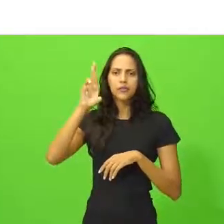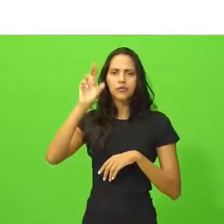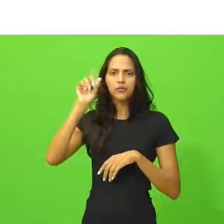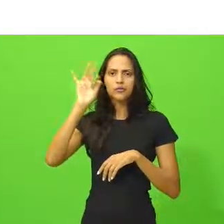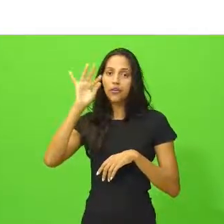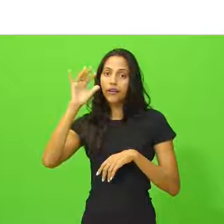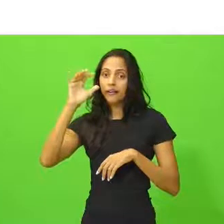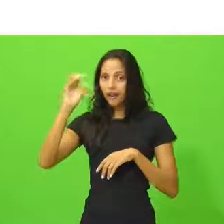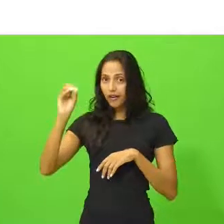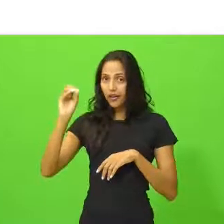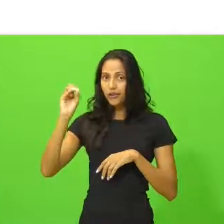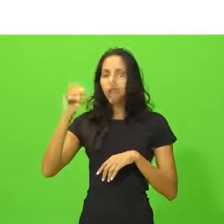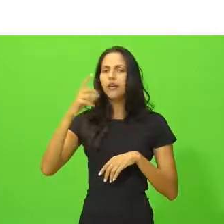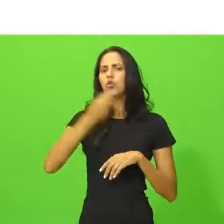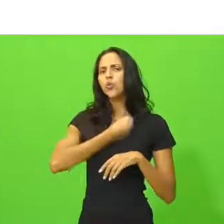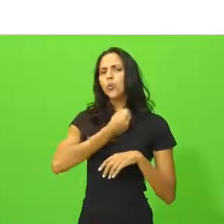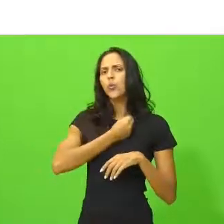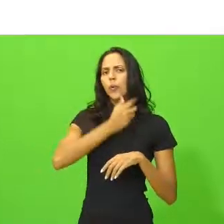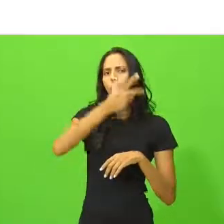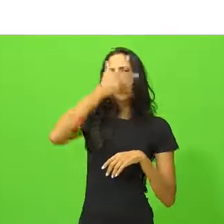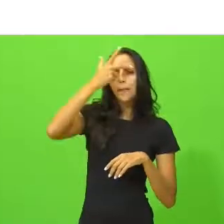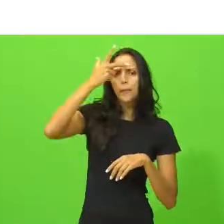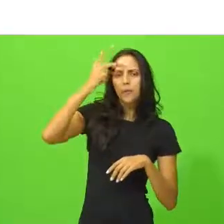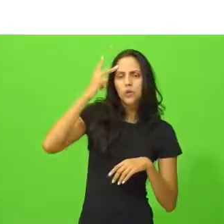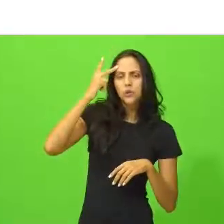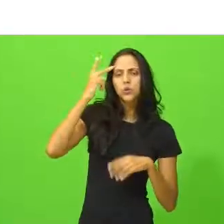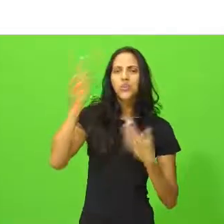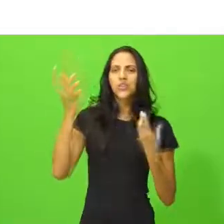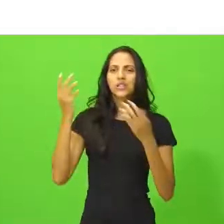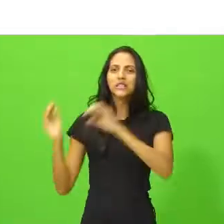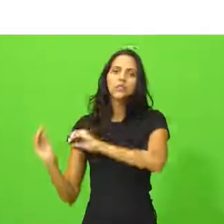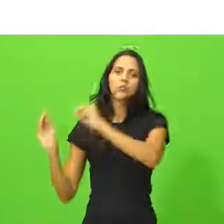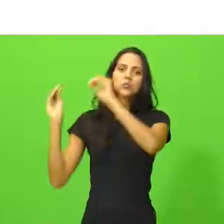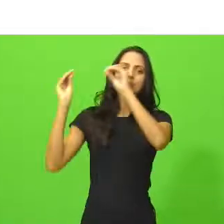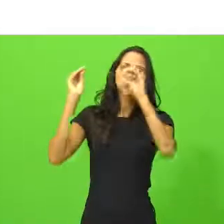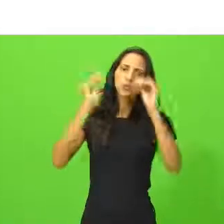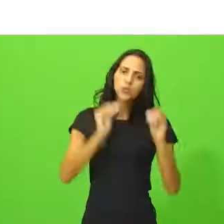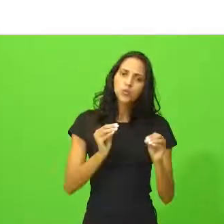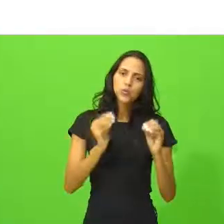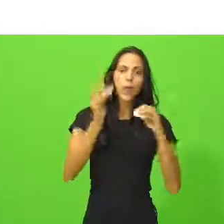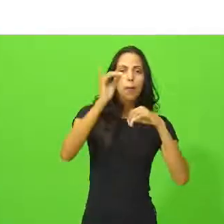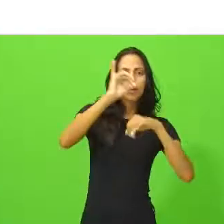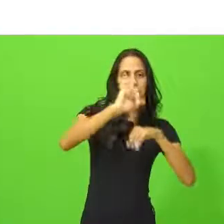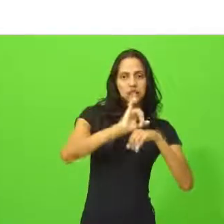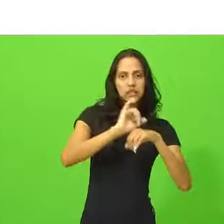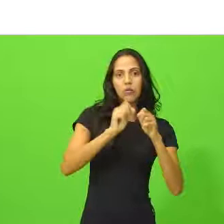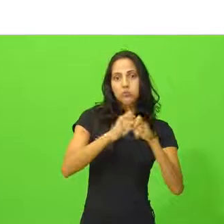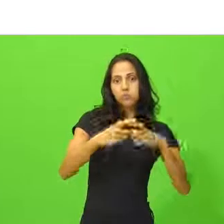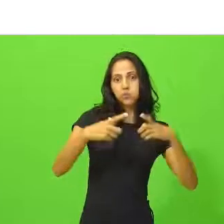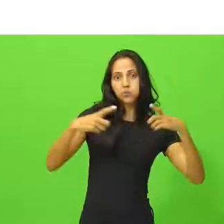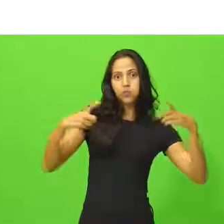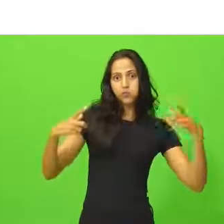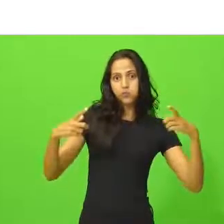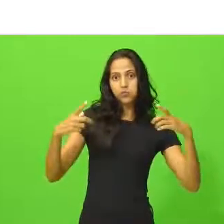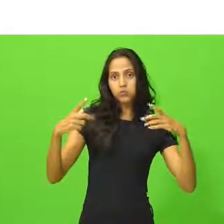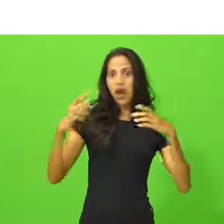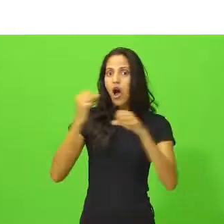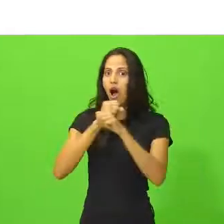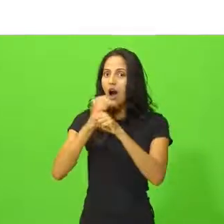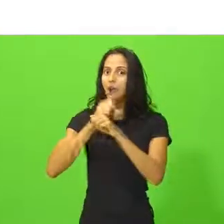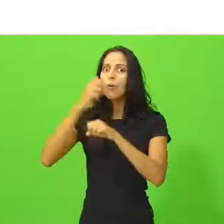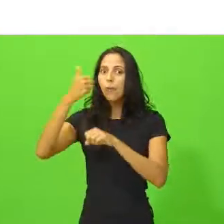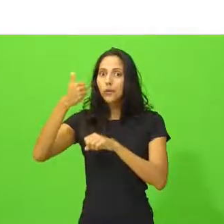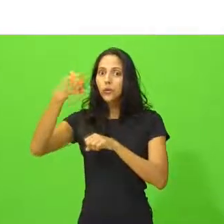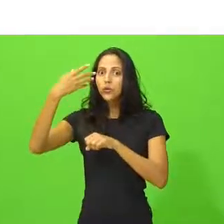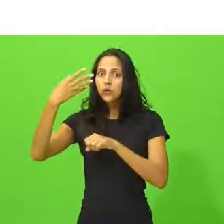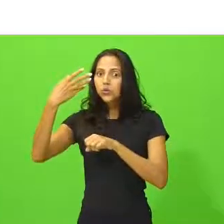vocês estão notando que o número de pessoas que passaram a morar nas cidades aumentou. Isso desde 1940. Então,